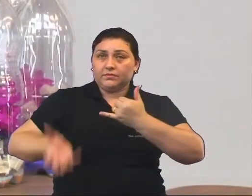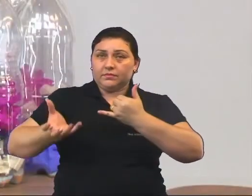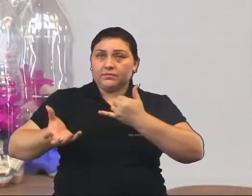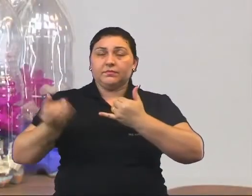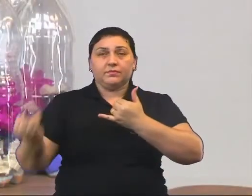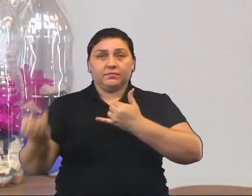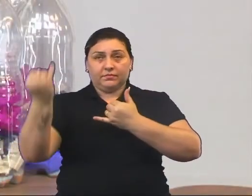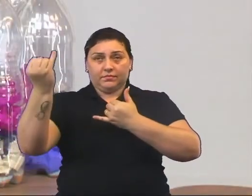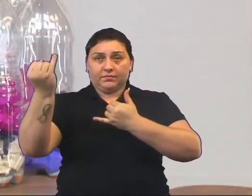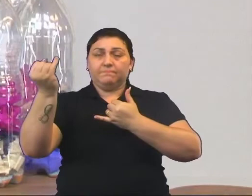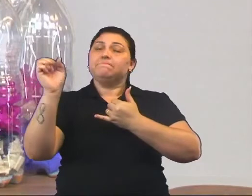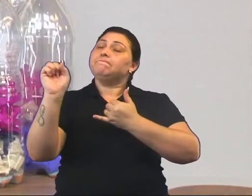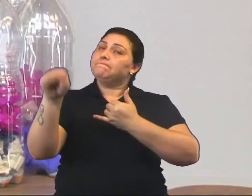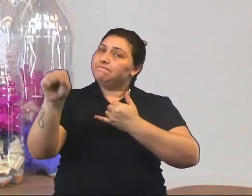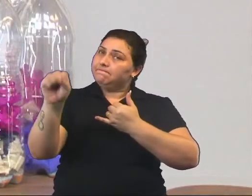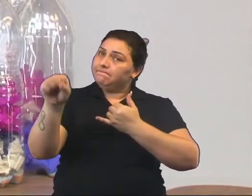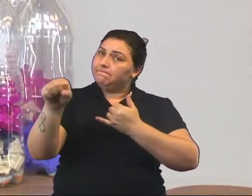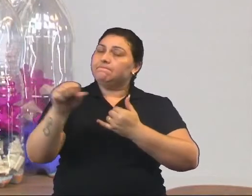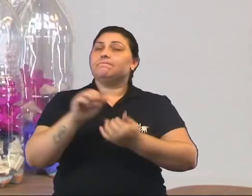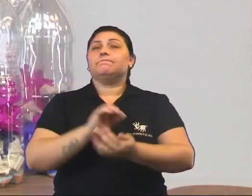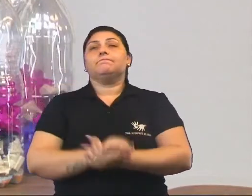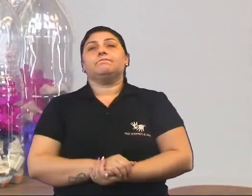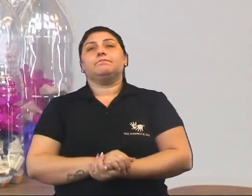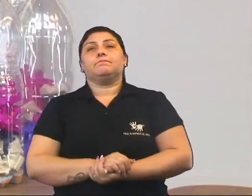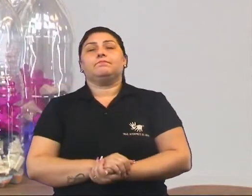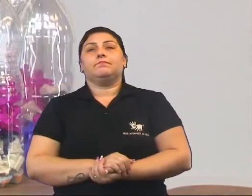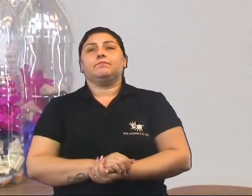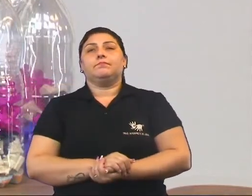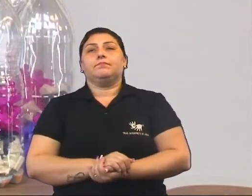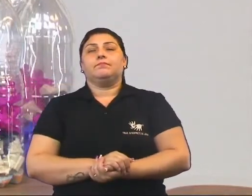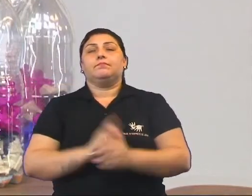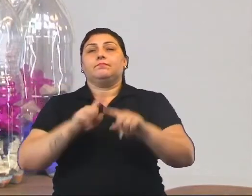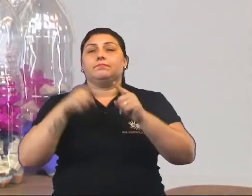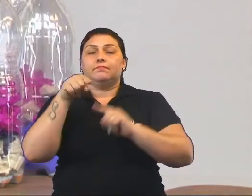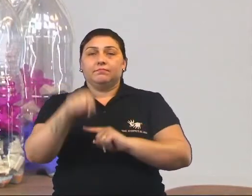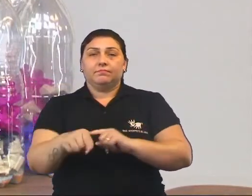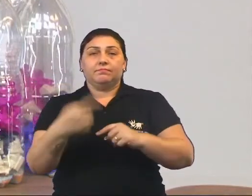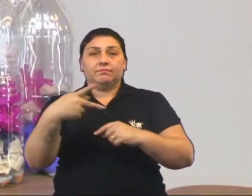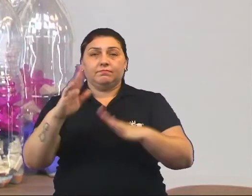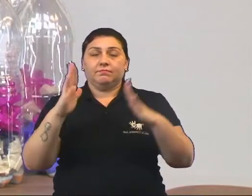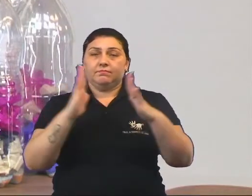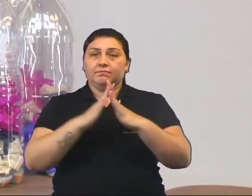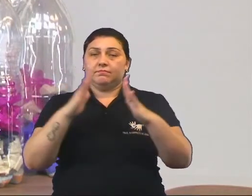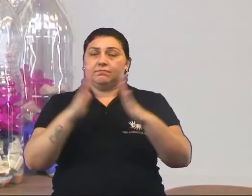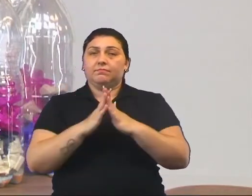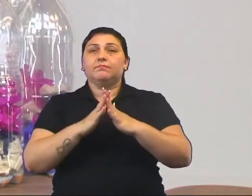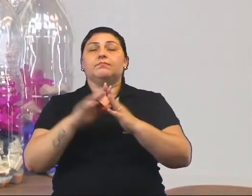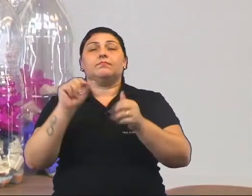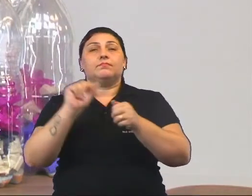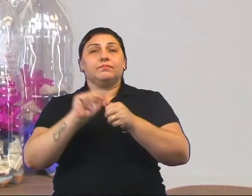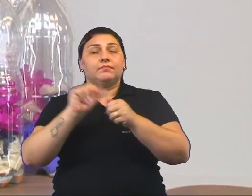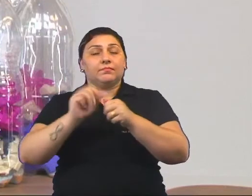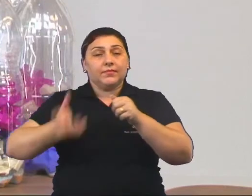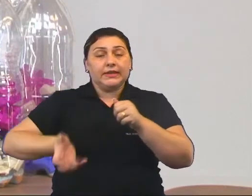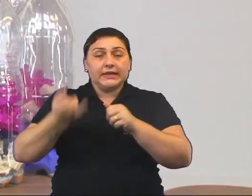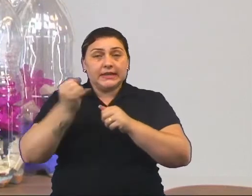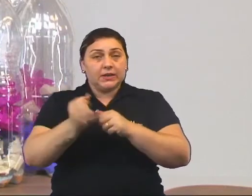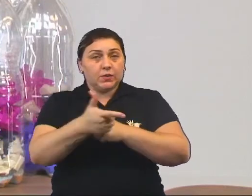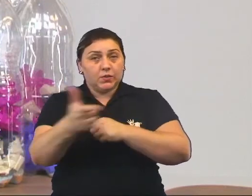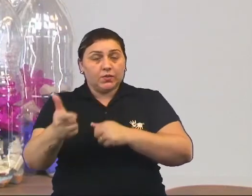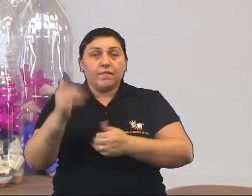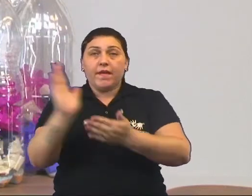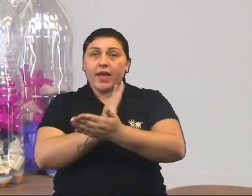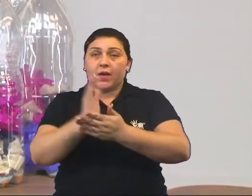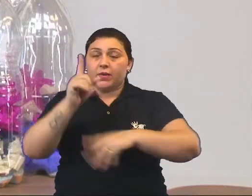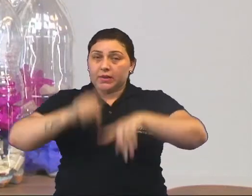boliche, são importantes? Sim, são muito importantes. Mas você, na sua casa, não vai deixar de fazer o seu boliche se você não